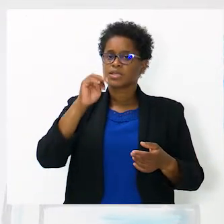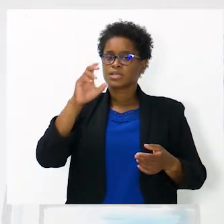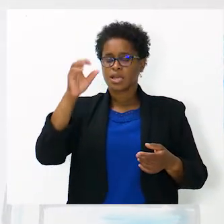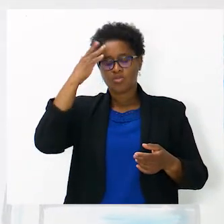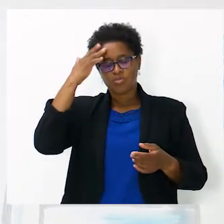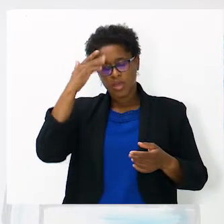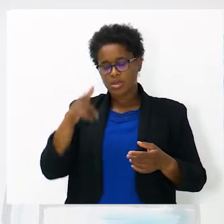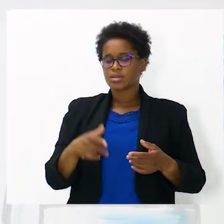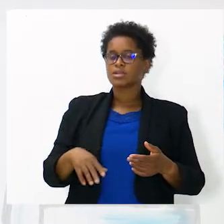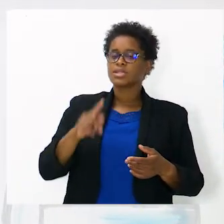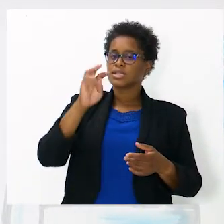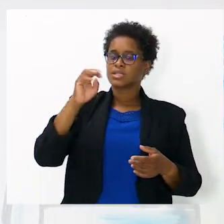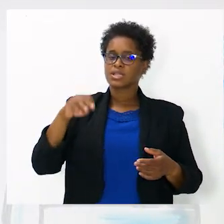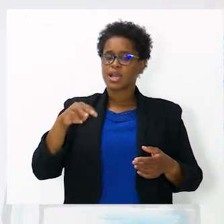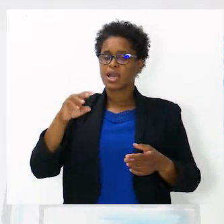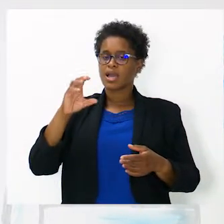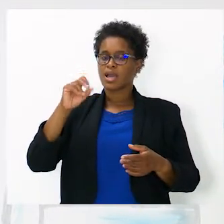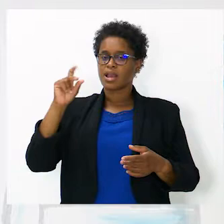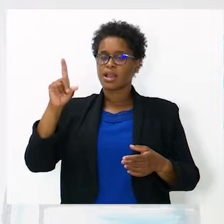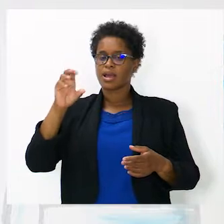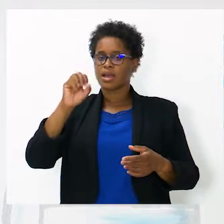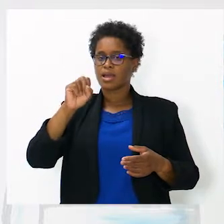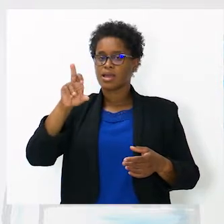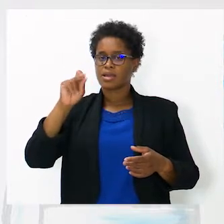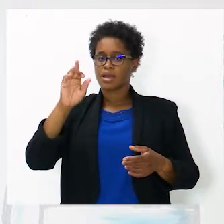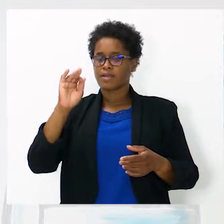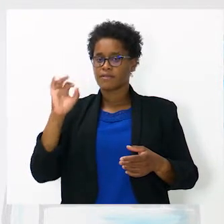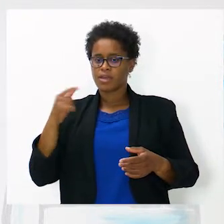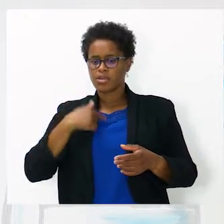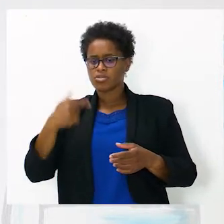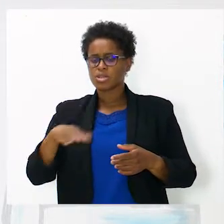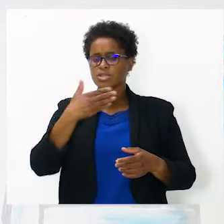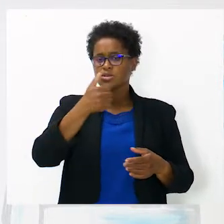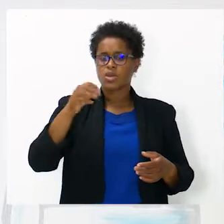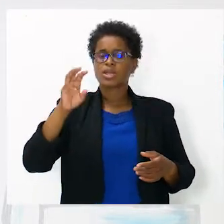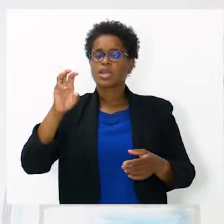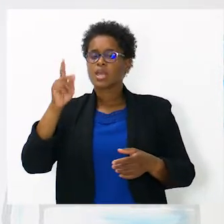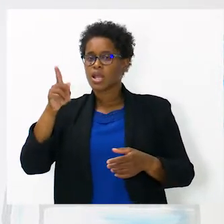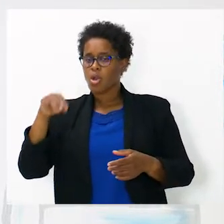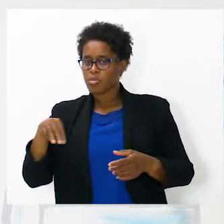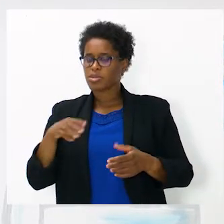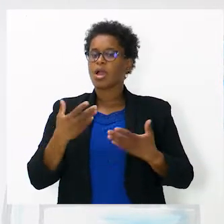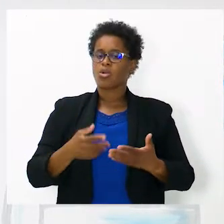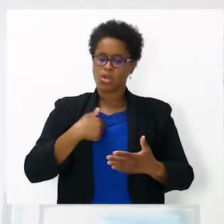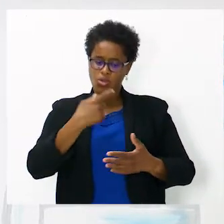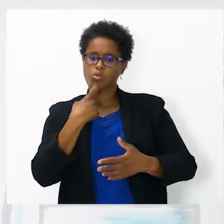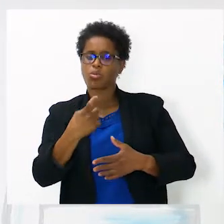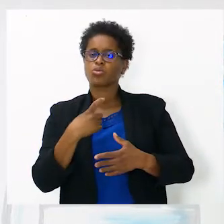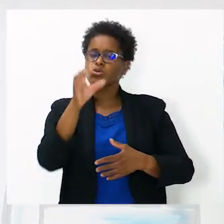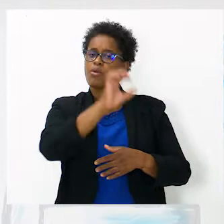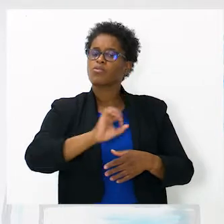escala numérica, e a escala gráfica eu tinha uma escala de 150 km. Agora eu